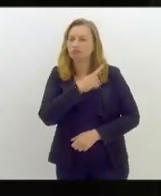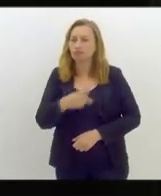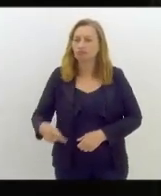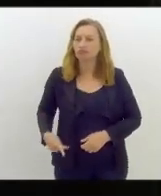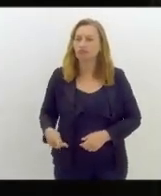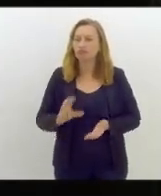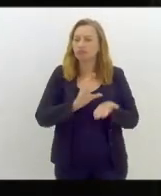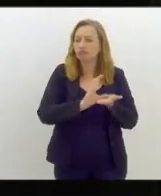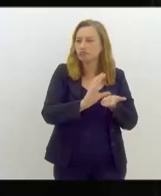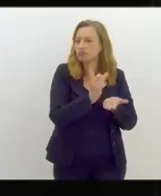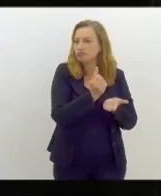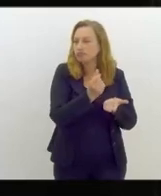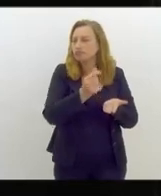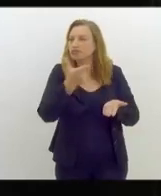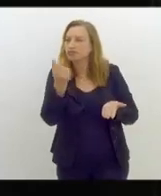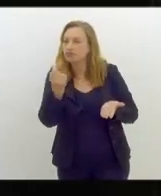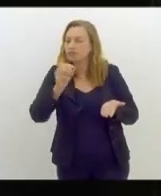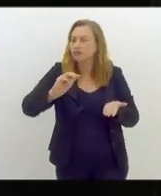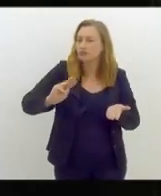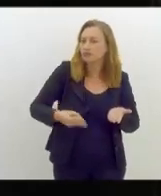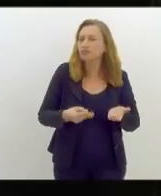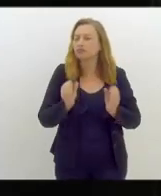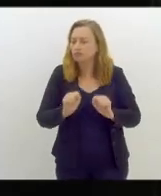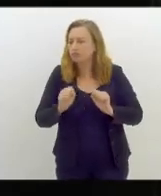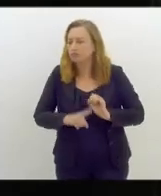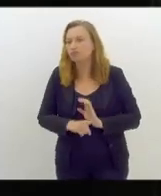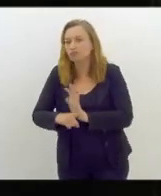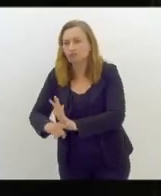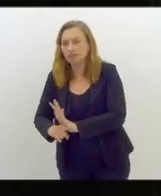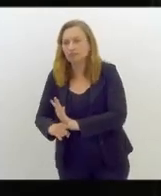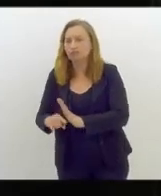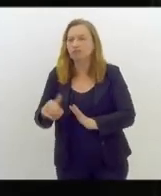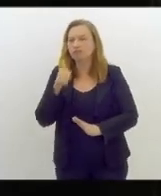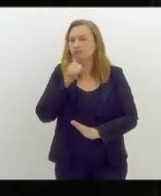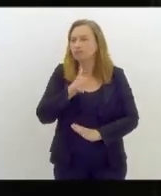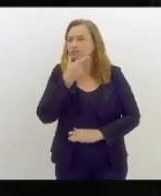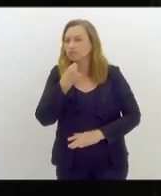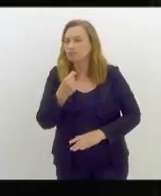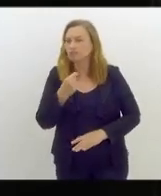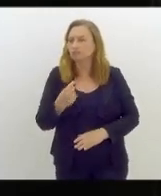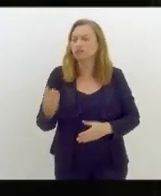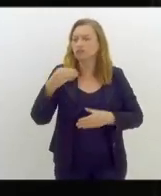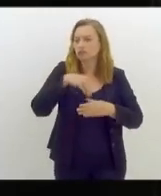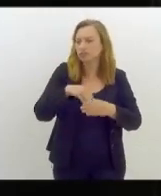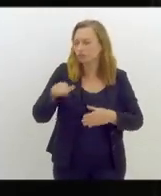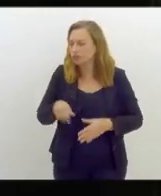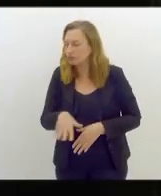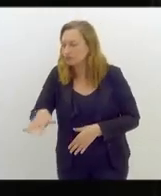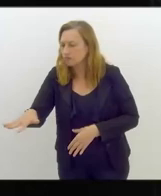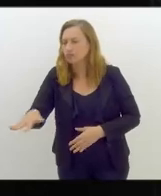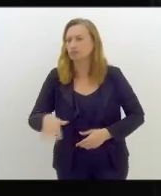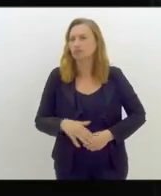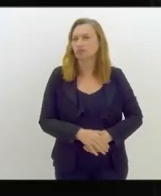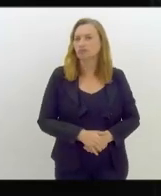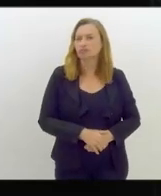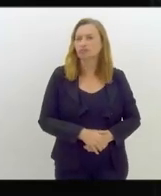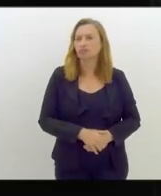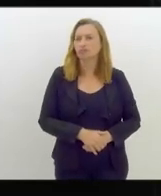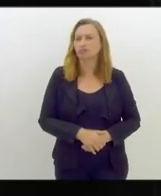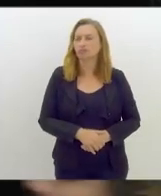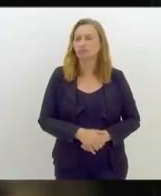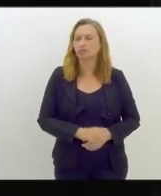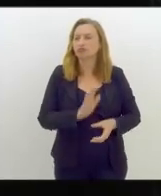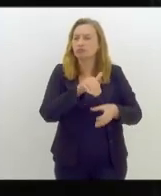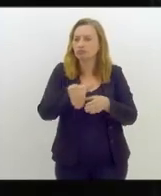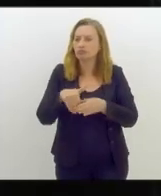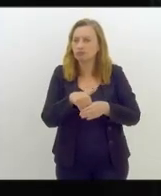20 milhões para que a gente pudesse socorrer aqueles e aquelas que estavam nas favelas e periferias fazendo